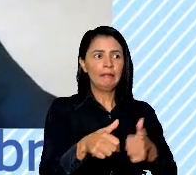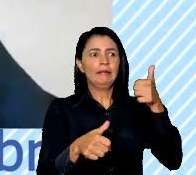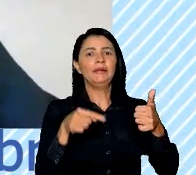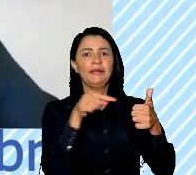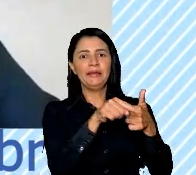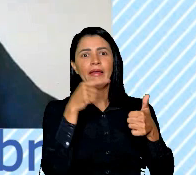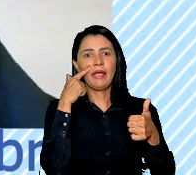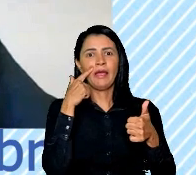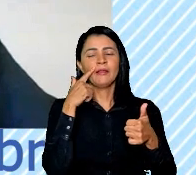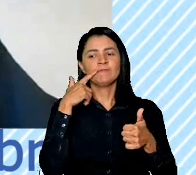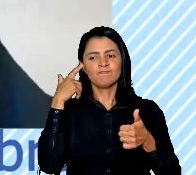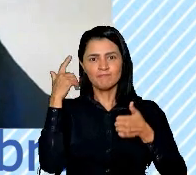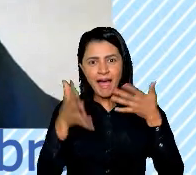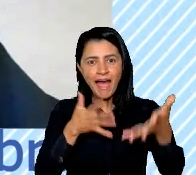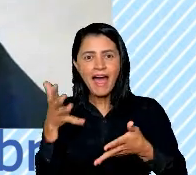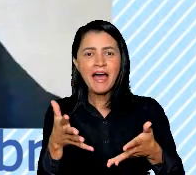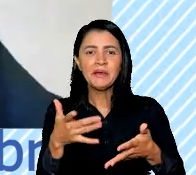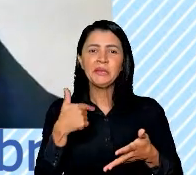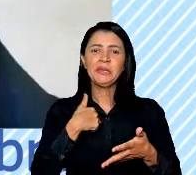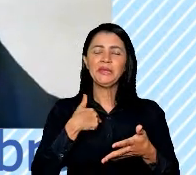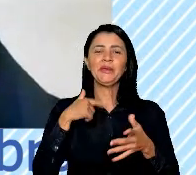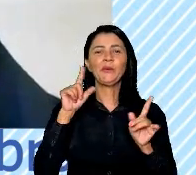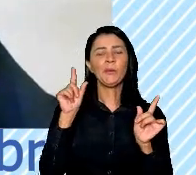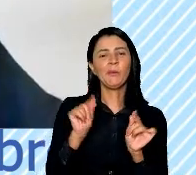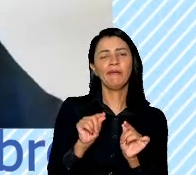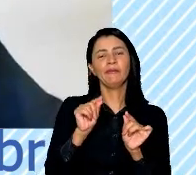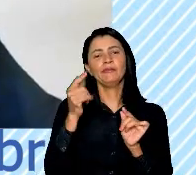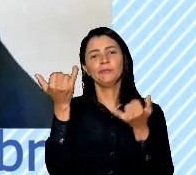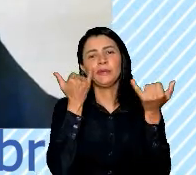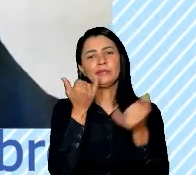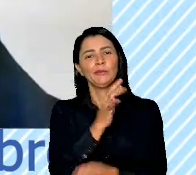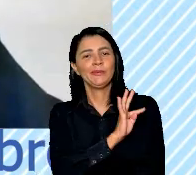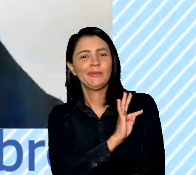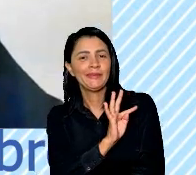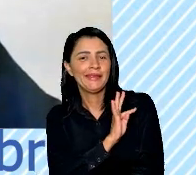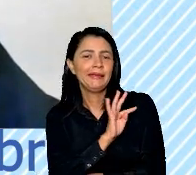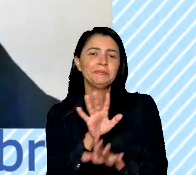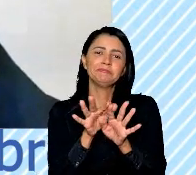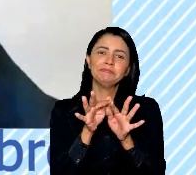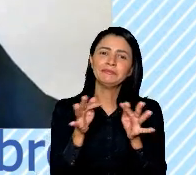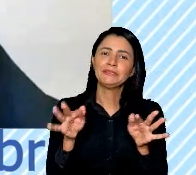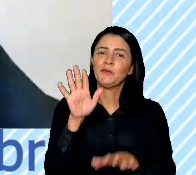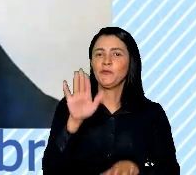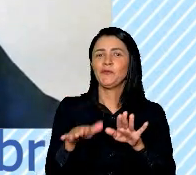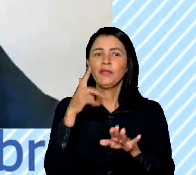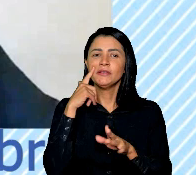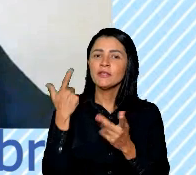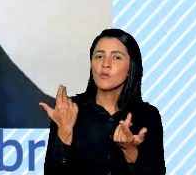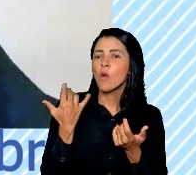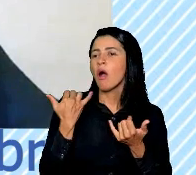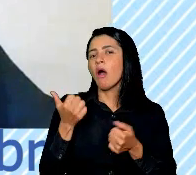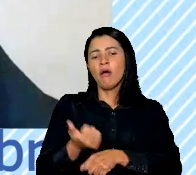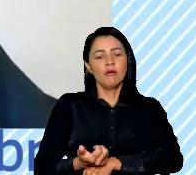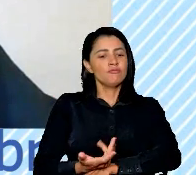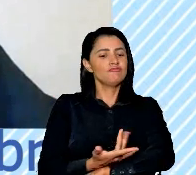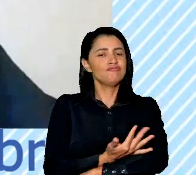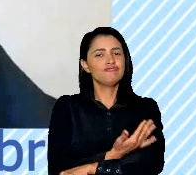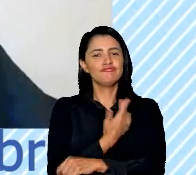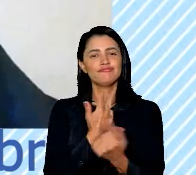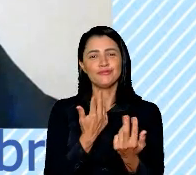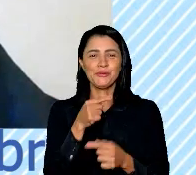muito potente e eu venho com dados mais técnicos, né? Então, talvez a minha fala não seja assim tão emocionante como a